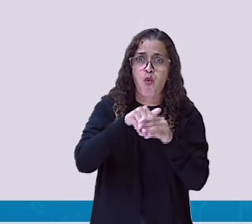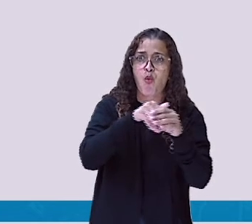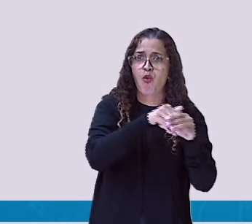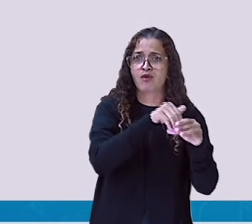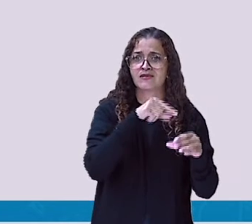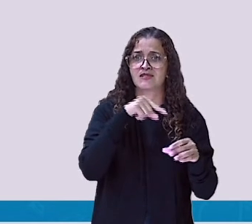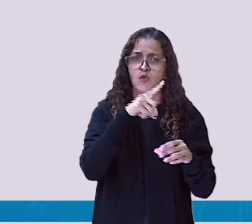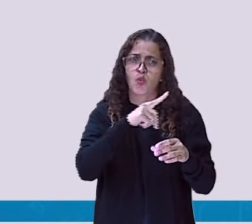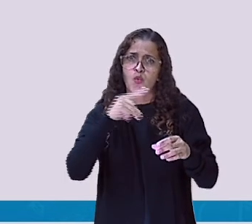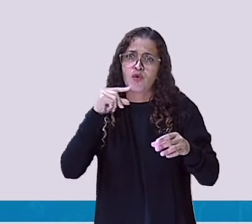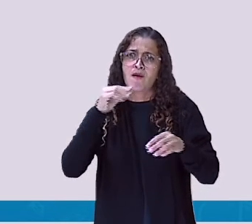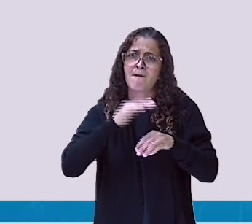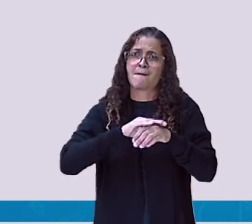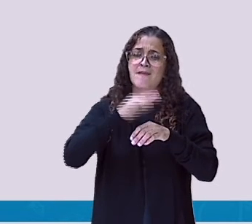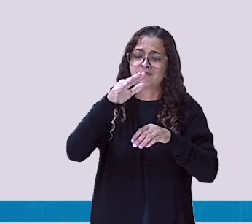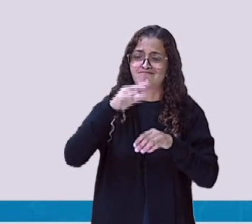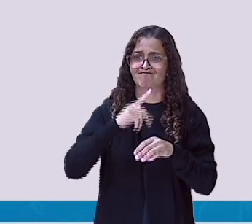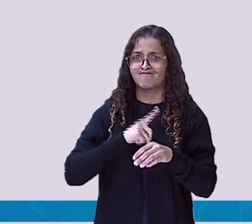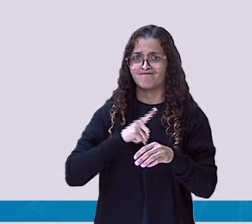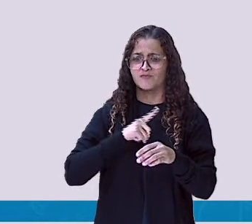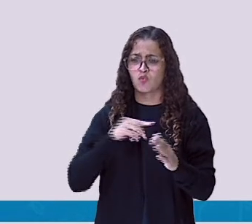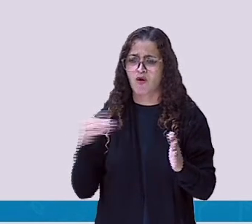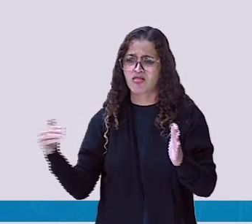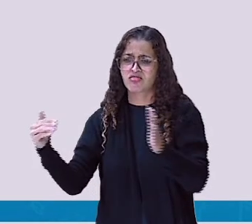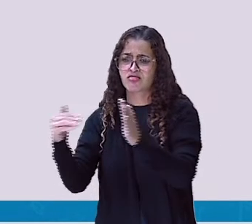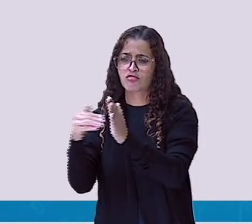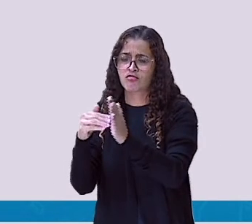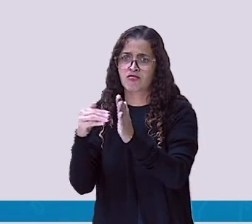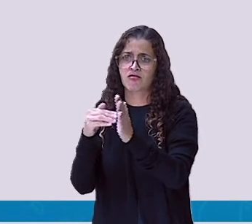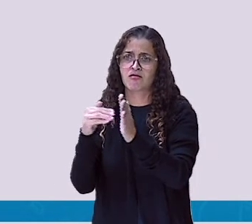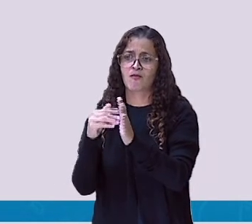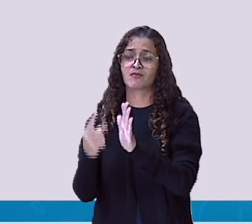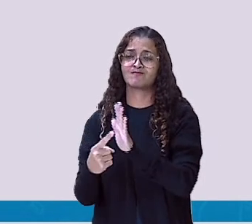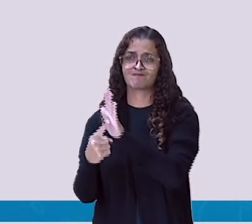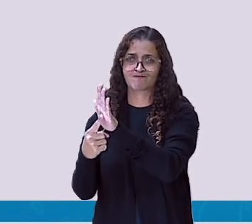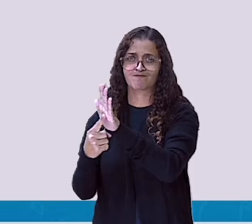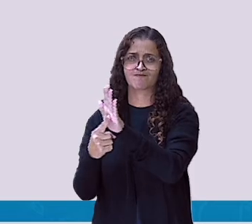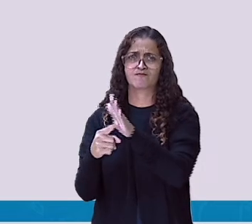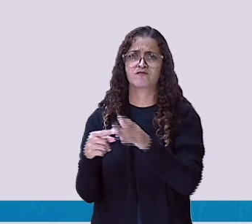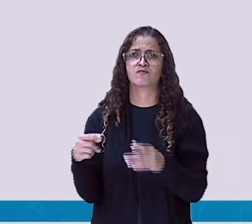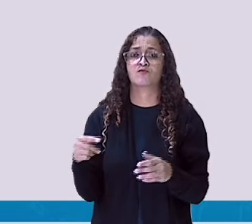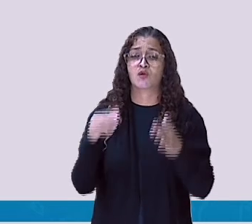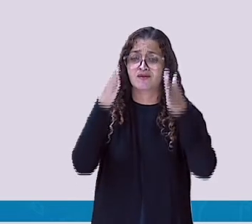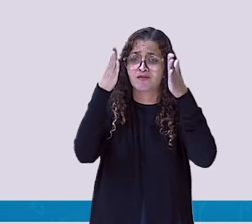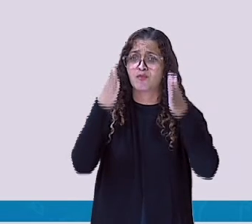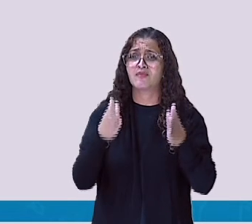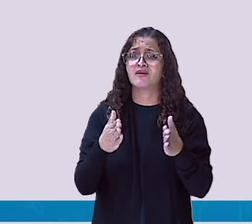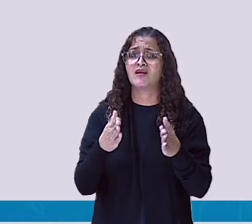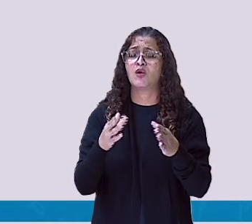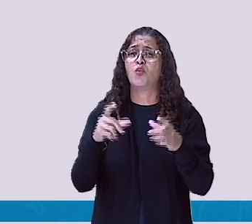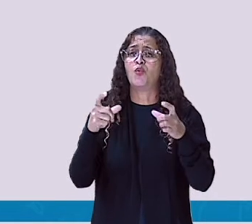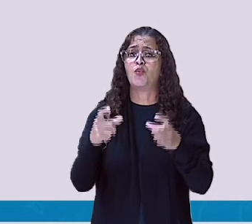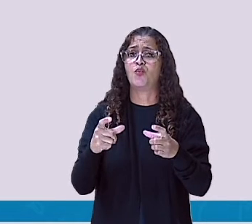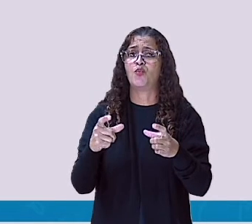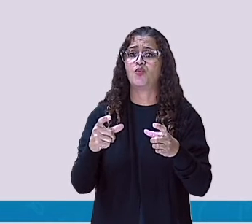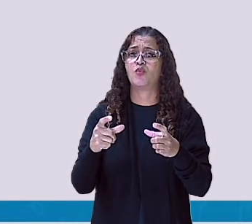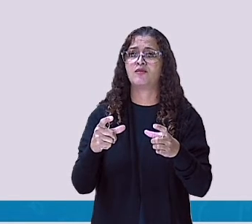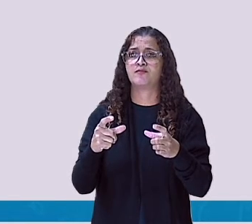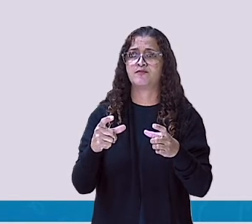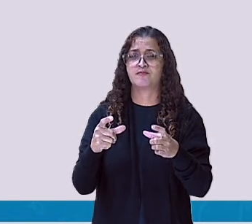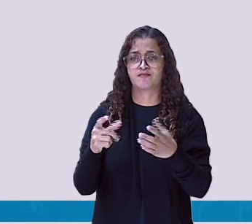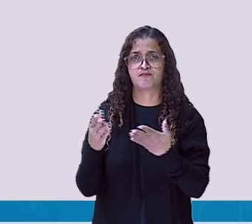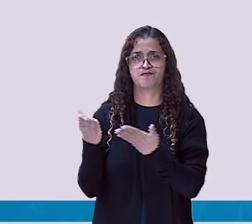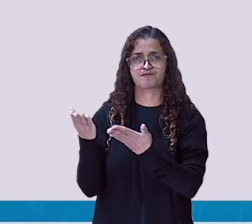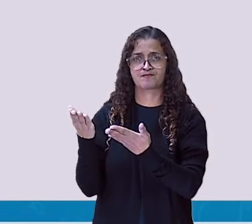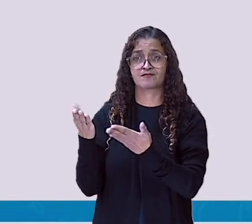temos cores e números. E aonde que essa barra vai vir? Essas barras vão ser criadas aqui,